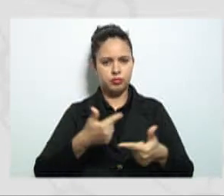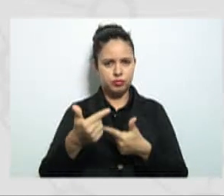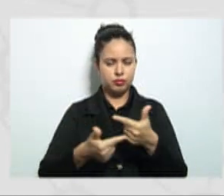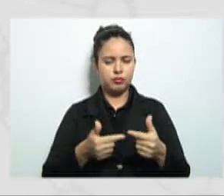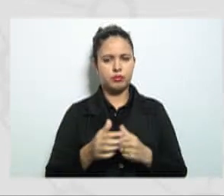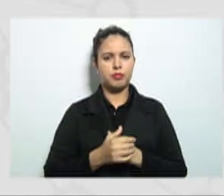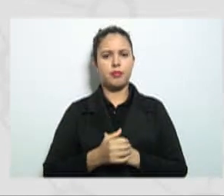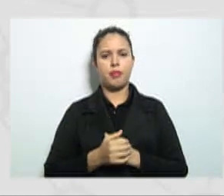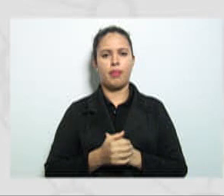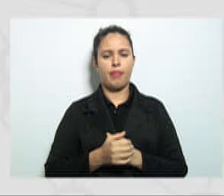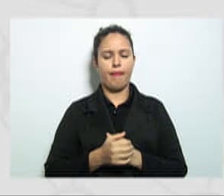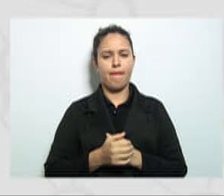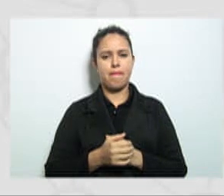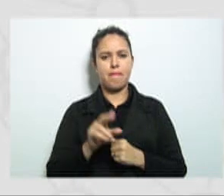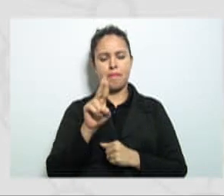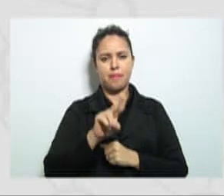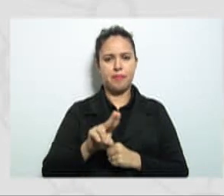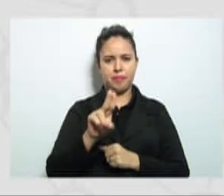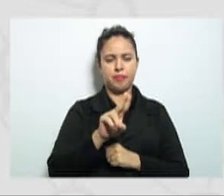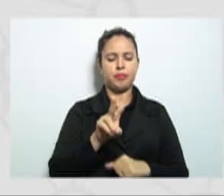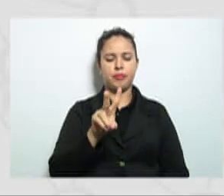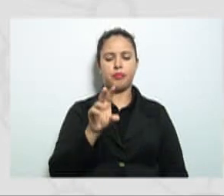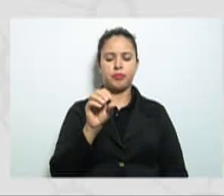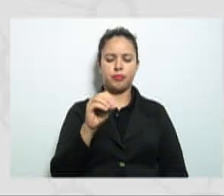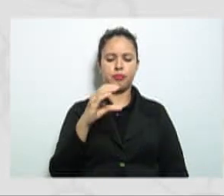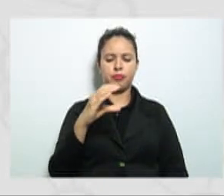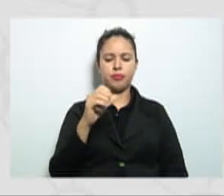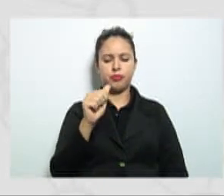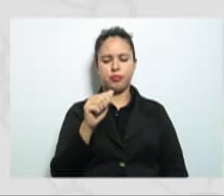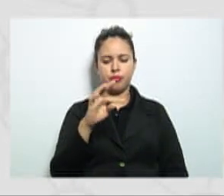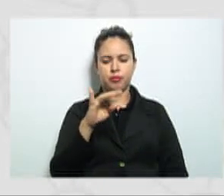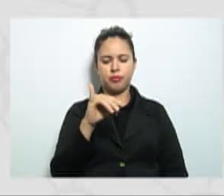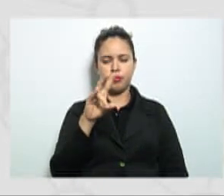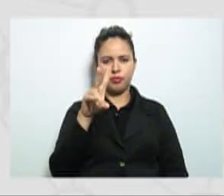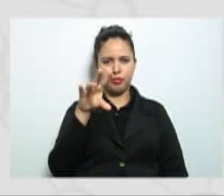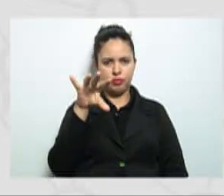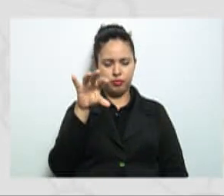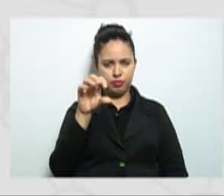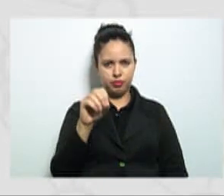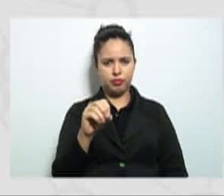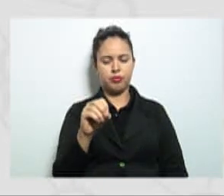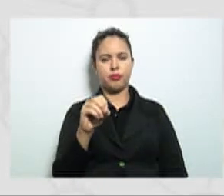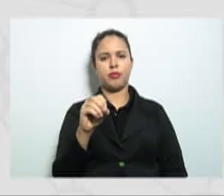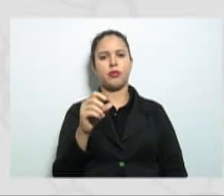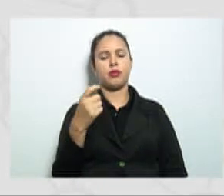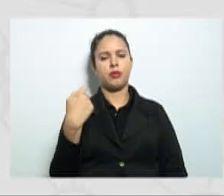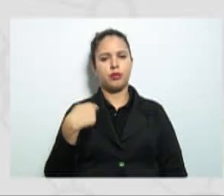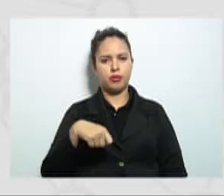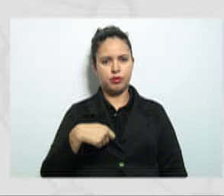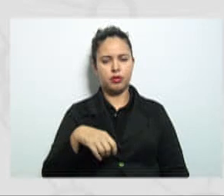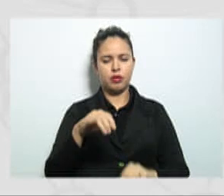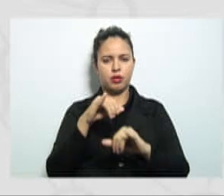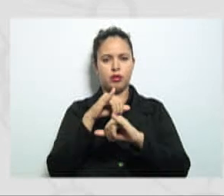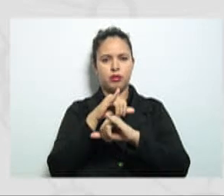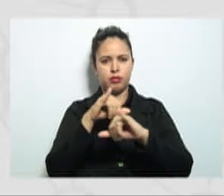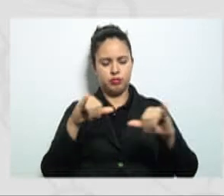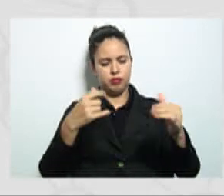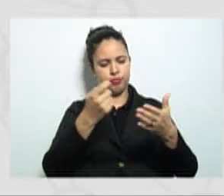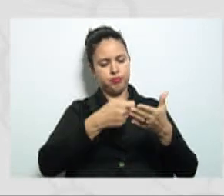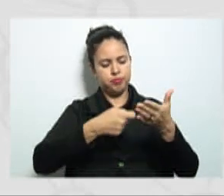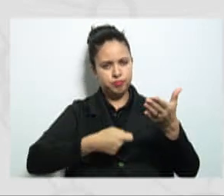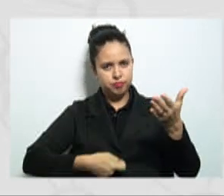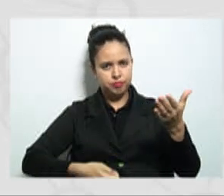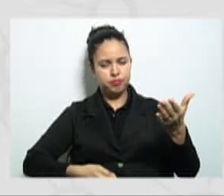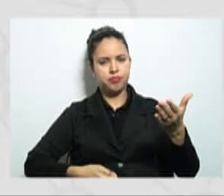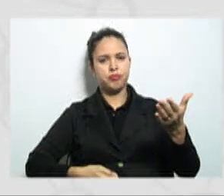senhora coordenadora de ensino. Comunicamos a Vossa Senhoria que nos dias 12, 13 e 14 de fevereiro, o